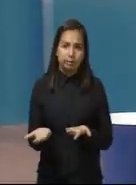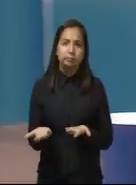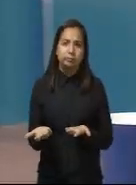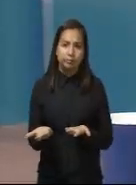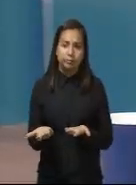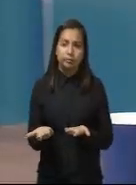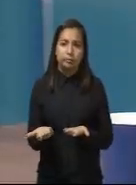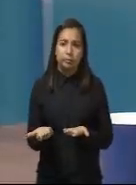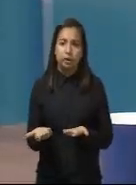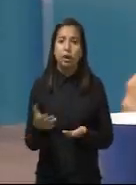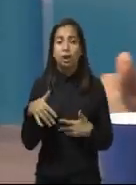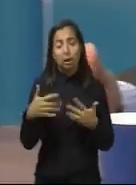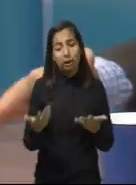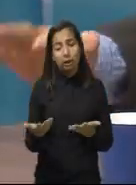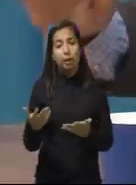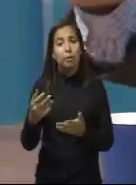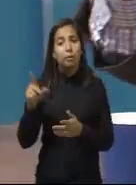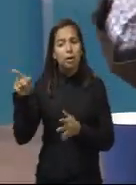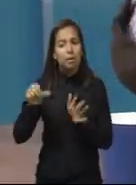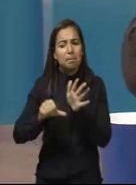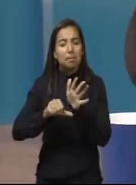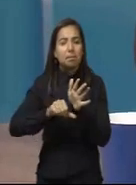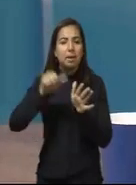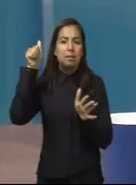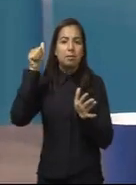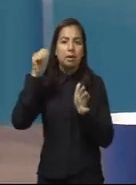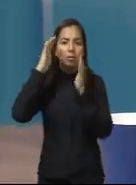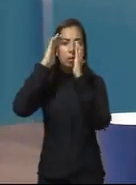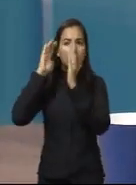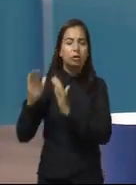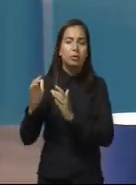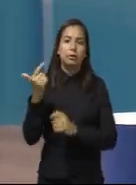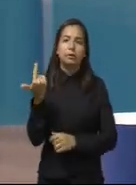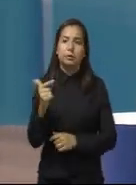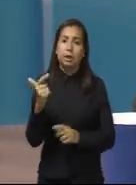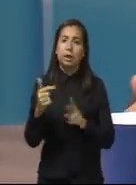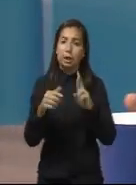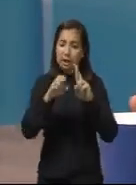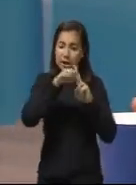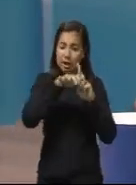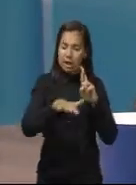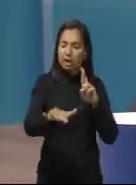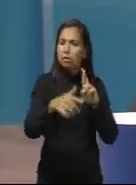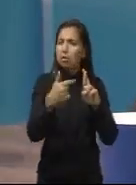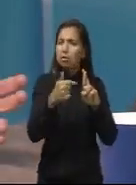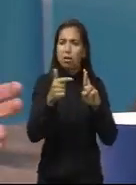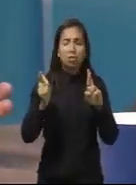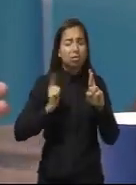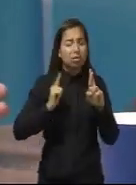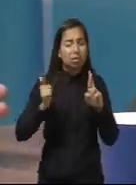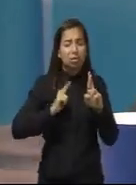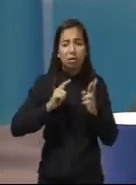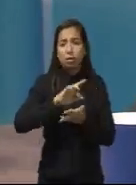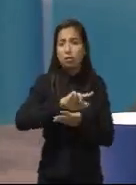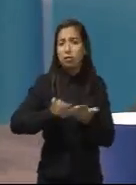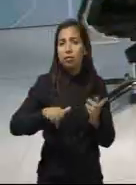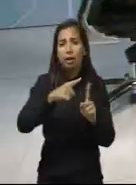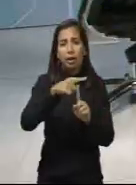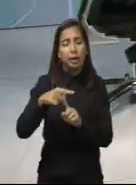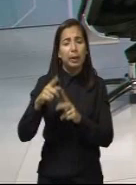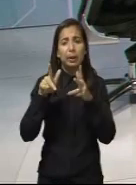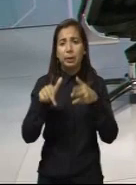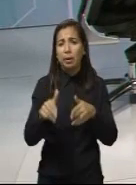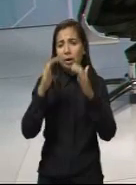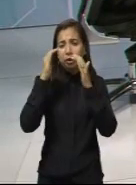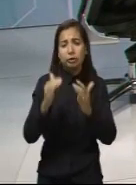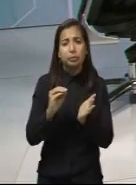por exemplo, o resto vem por... Né? Então, as redes sociais, elas são cheias disso. Quer ver uma coisa que está concorrendo